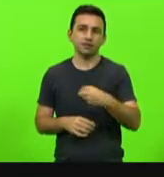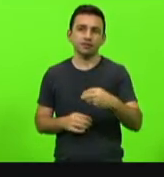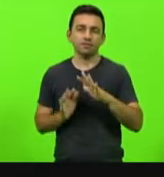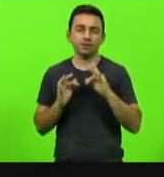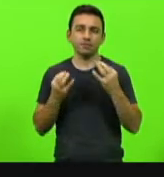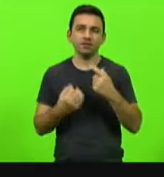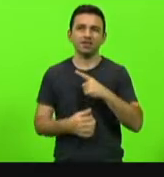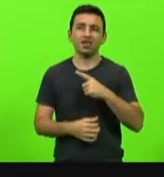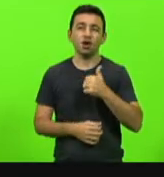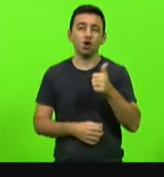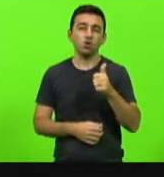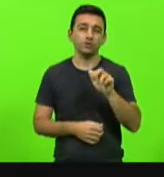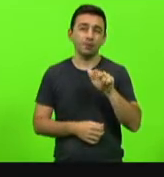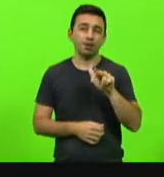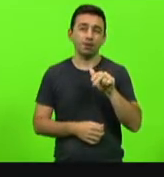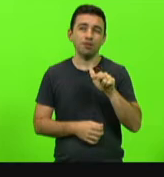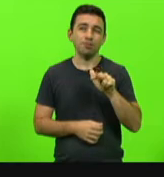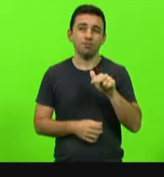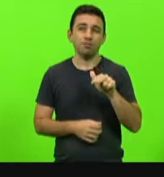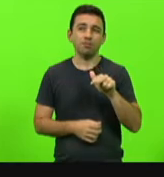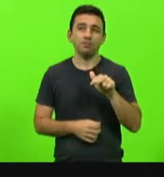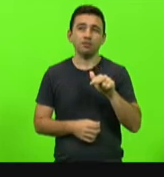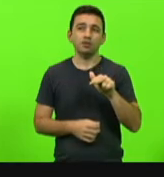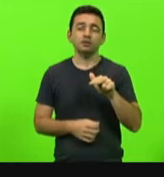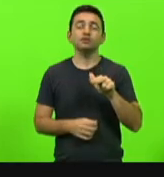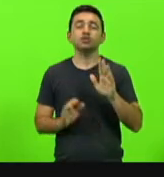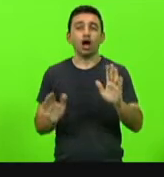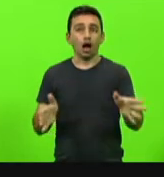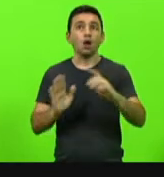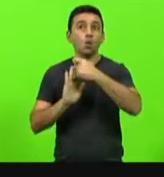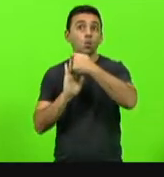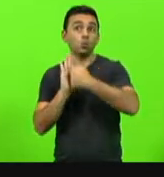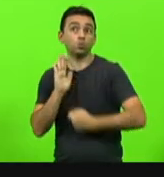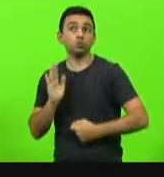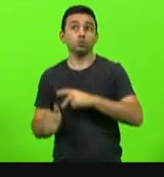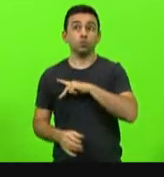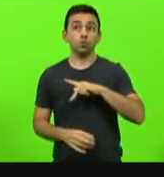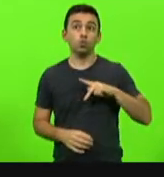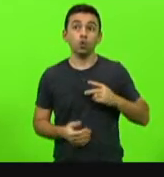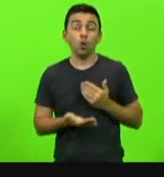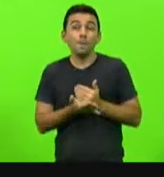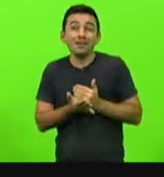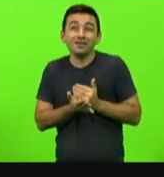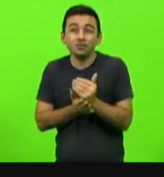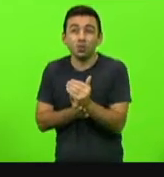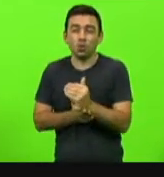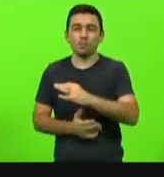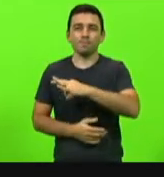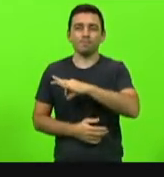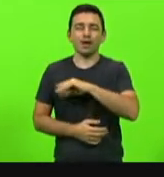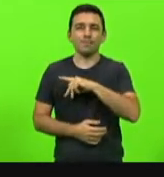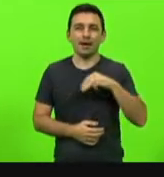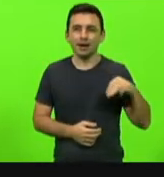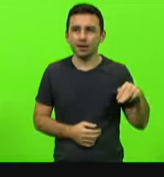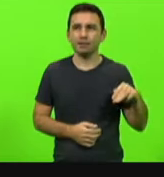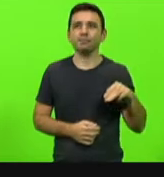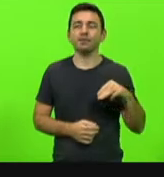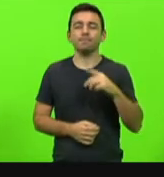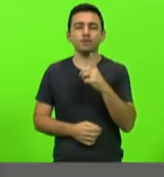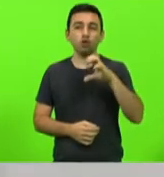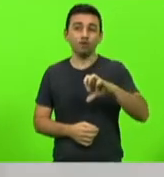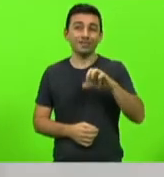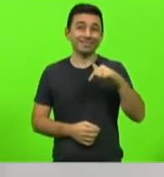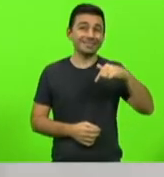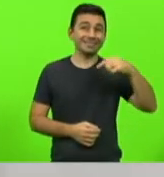irmãos, mediante concurso público, ingressou na Polícia Civil de Santa Catarina em